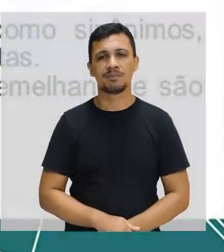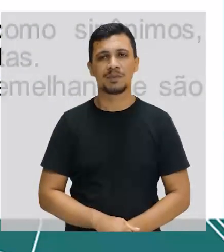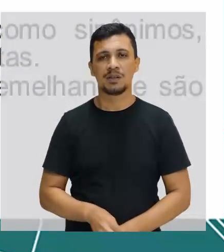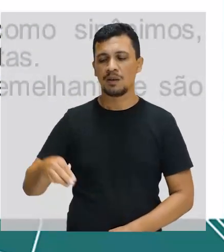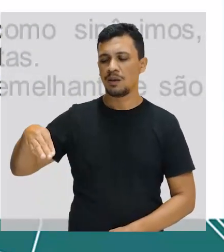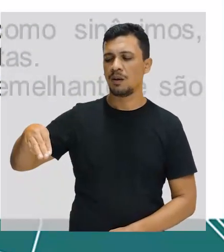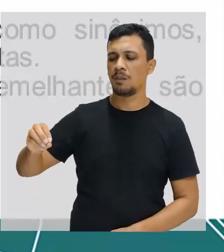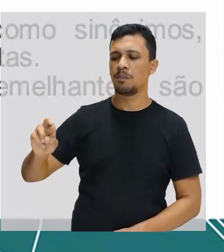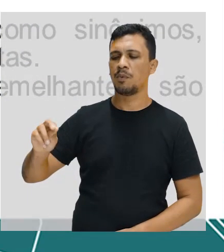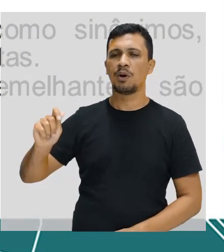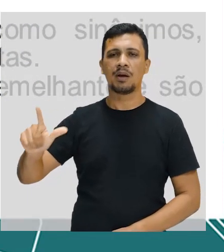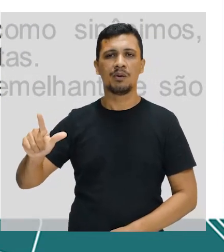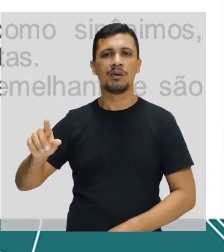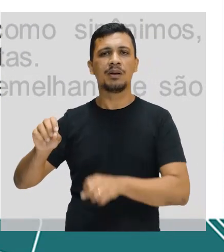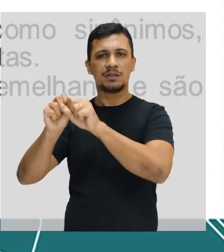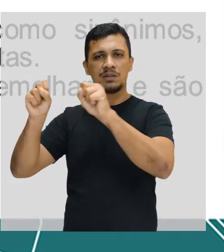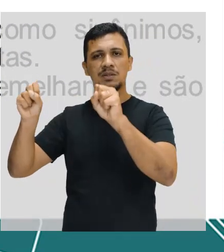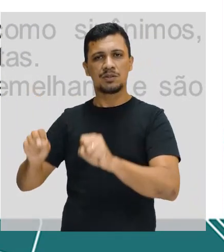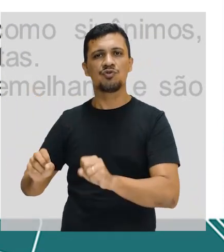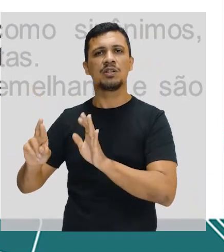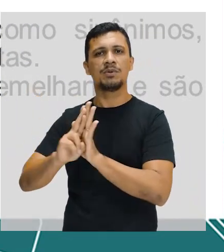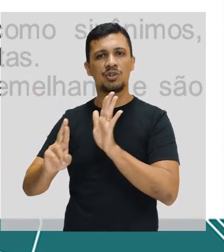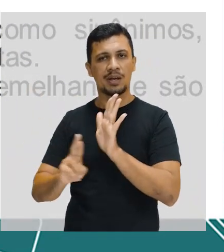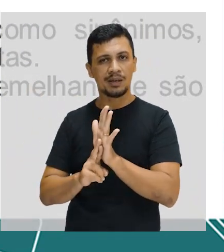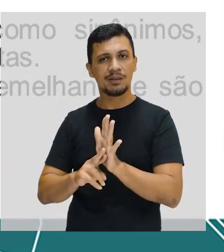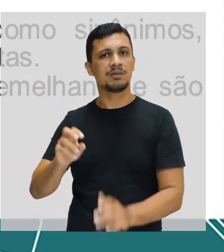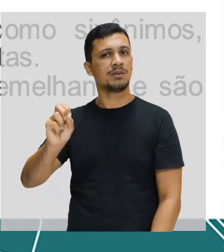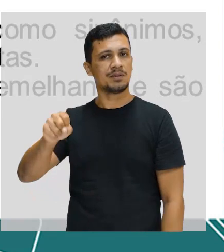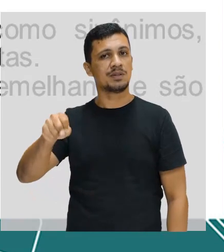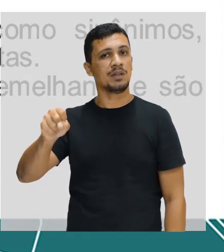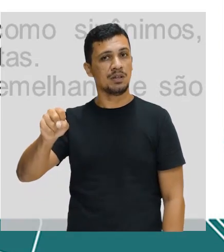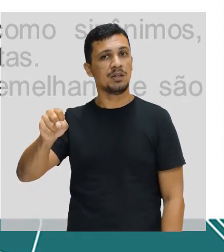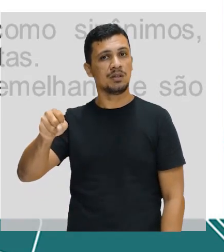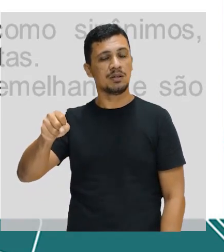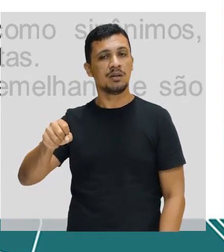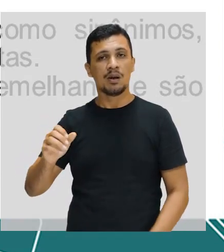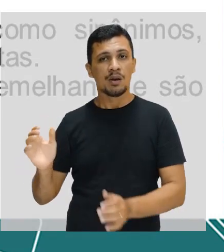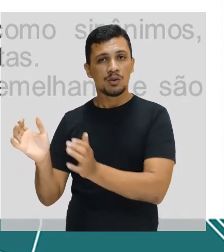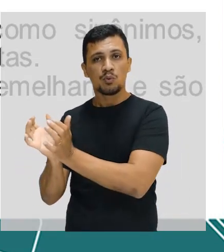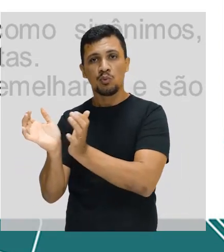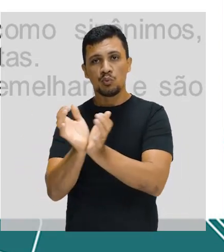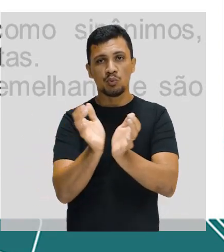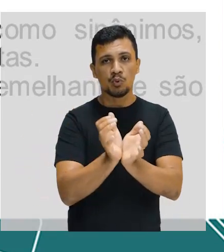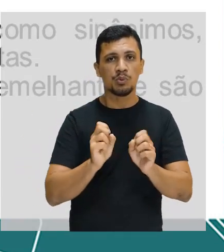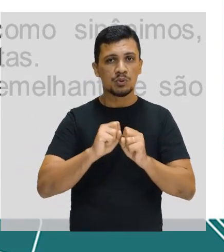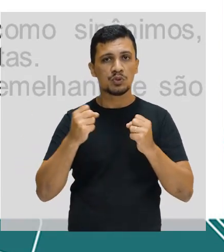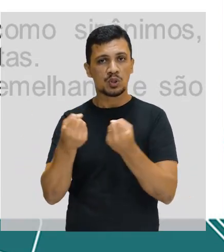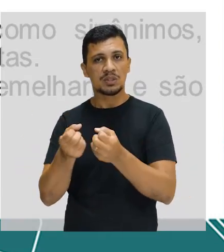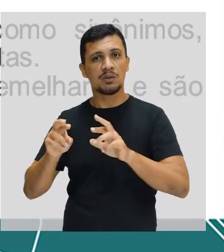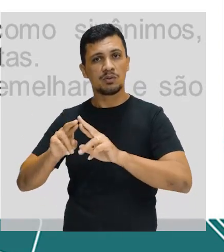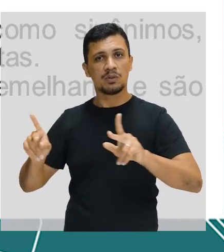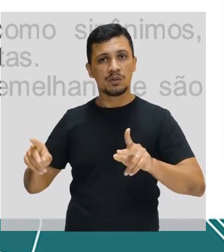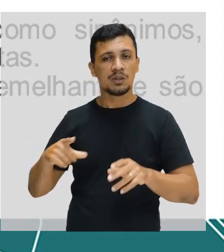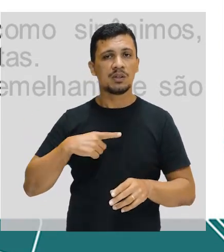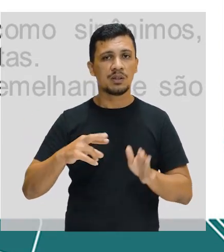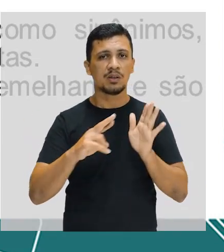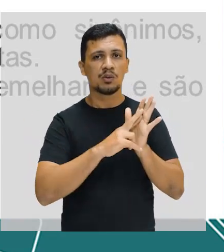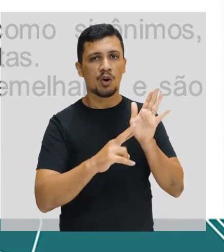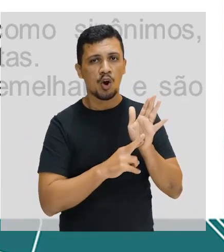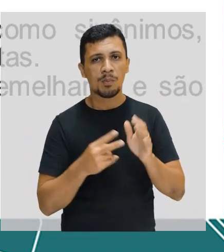ser definida como sistema de regras. A moral, sim, é um sistema de regras próprios de diferentes grupos sociais que abrange normas,